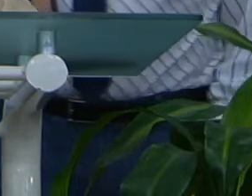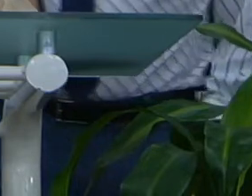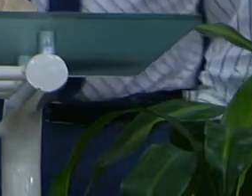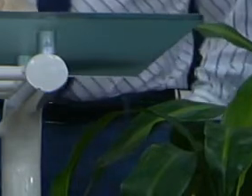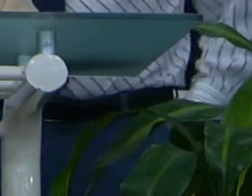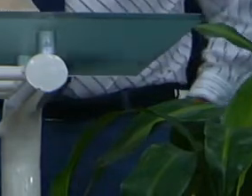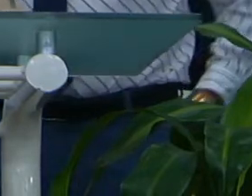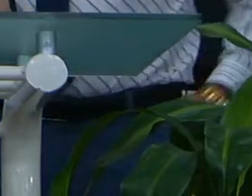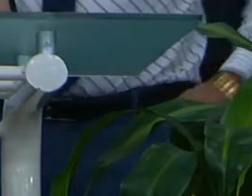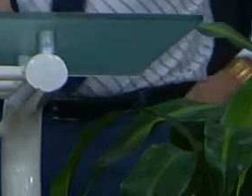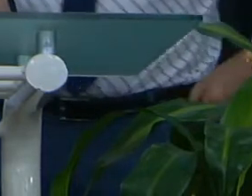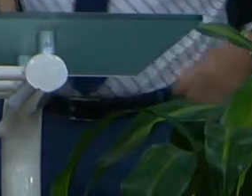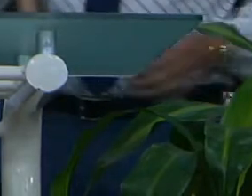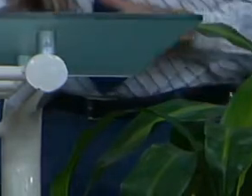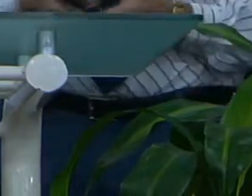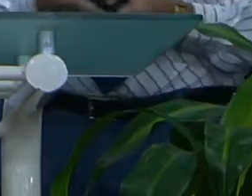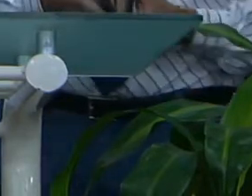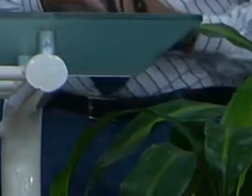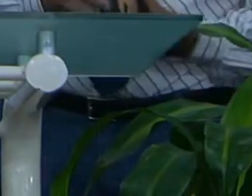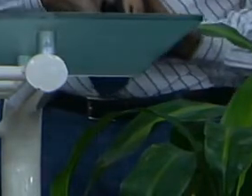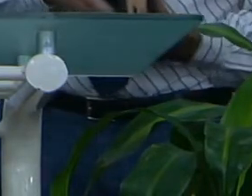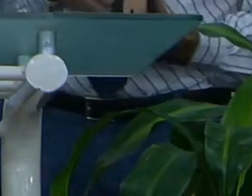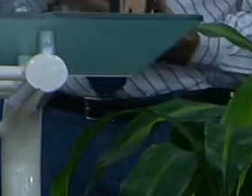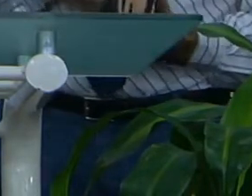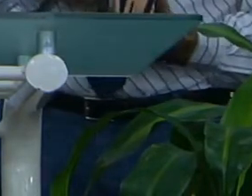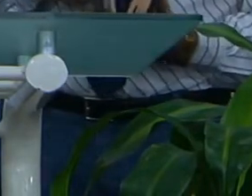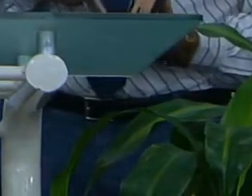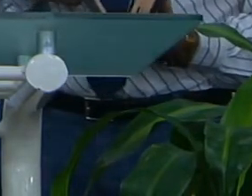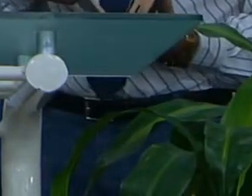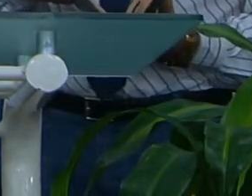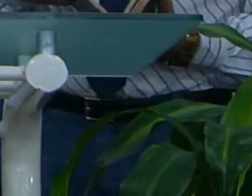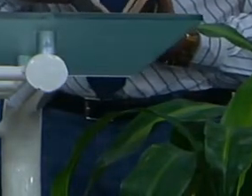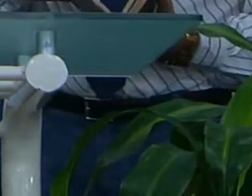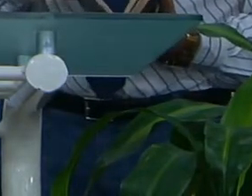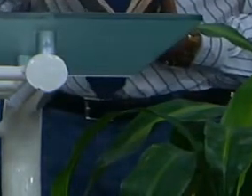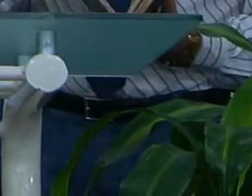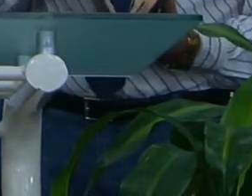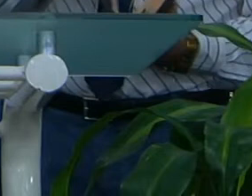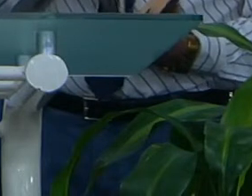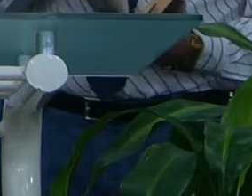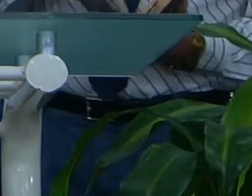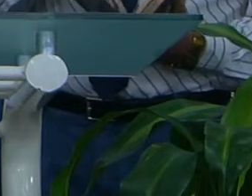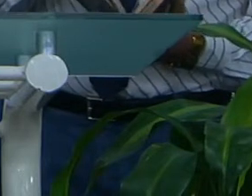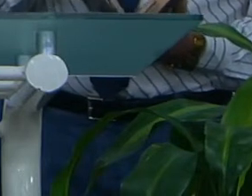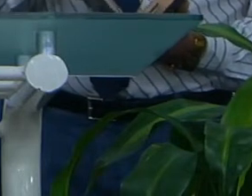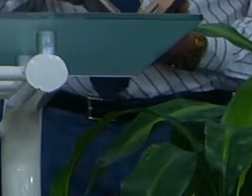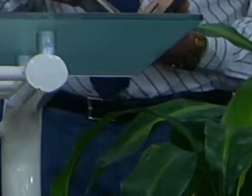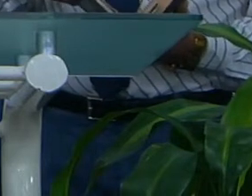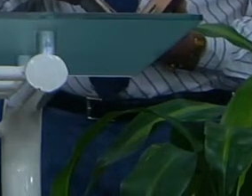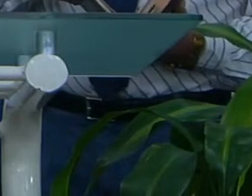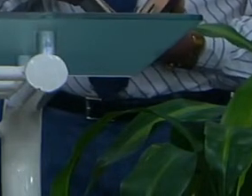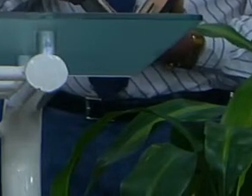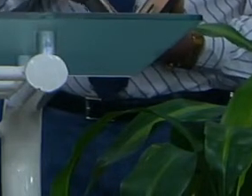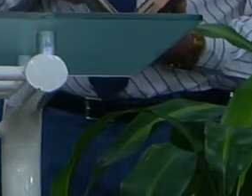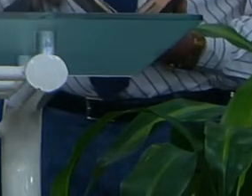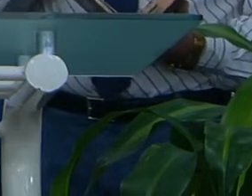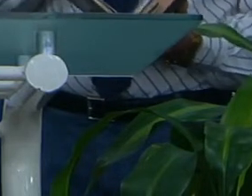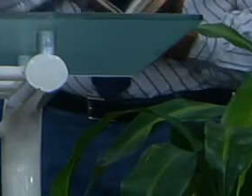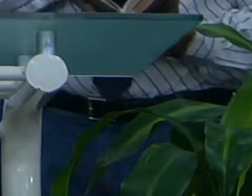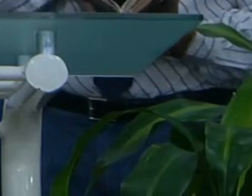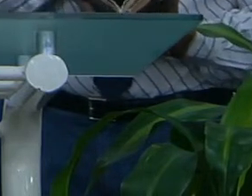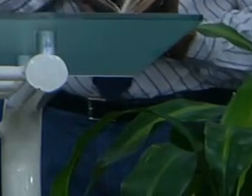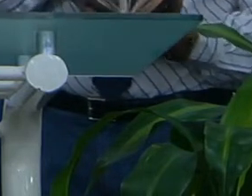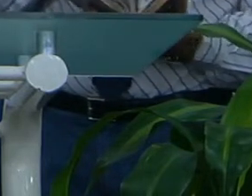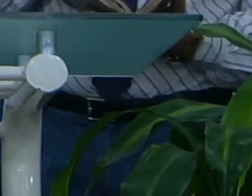onde irmãos vamos abrir nossas bíblias em atos capítulo 5